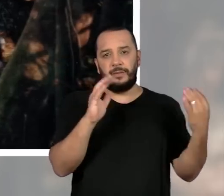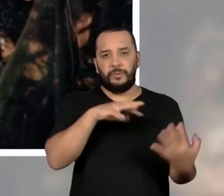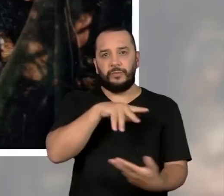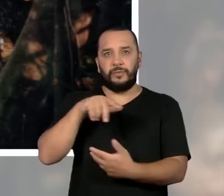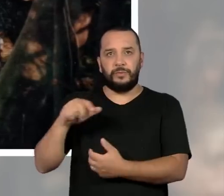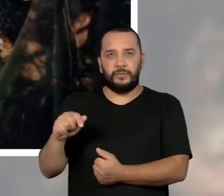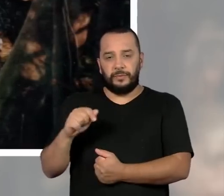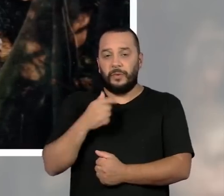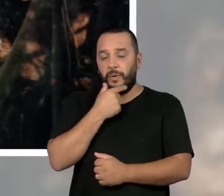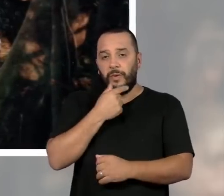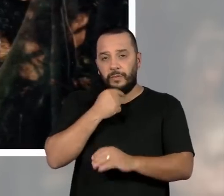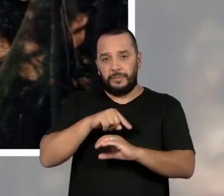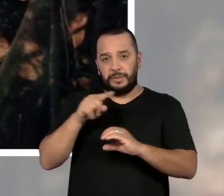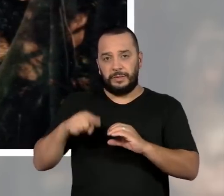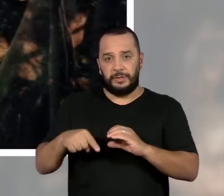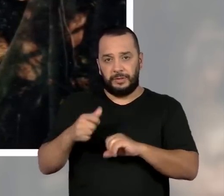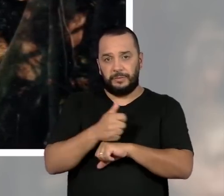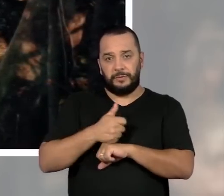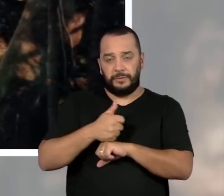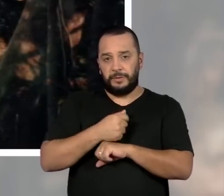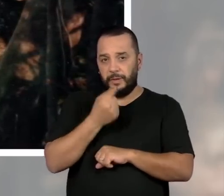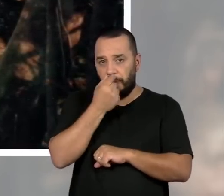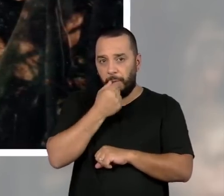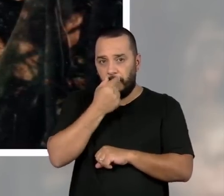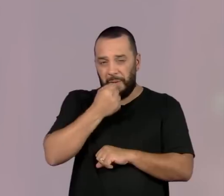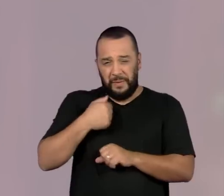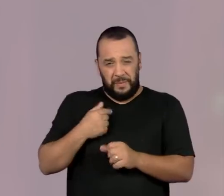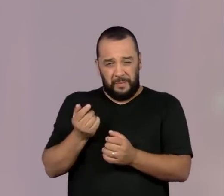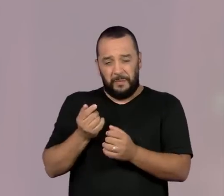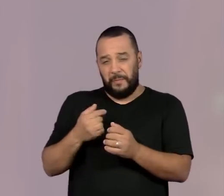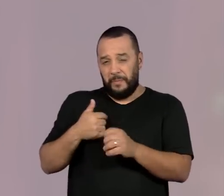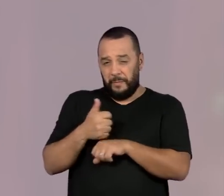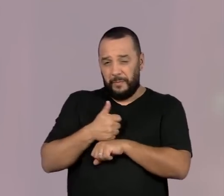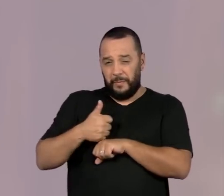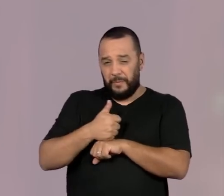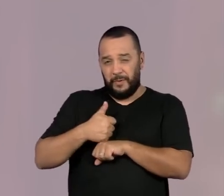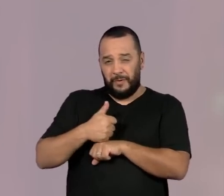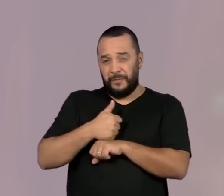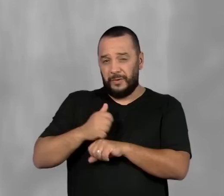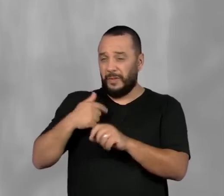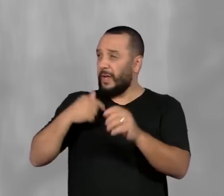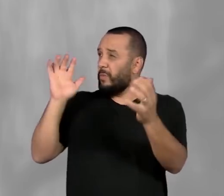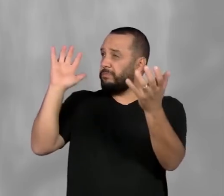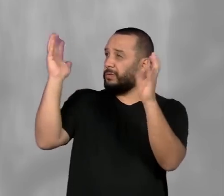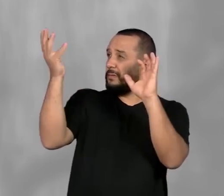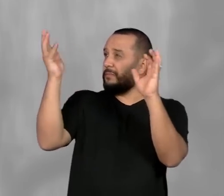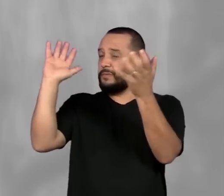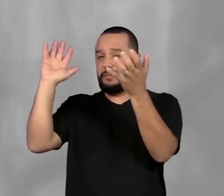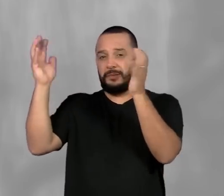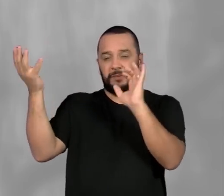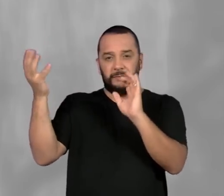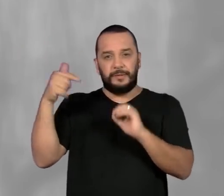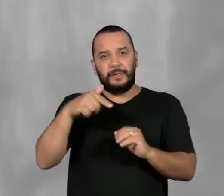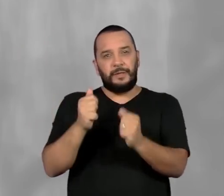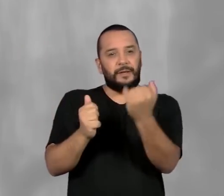dos maiores estudiosos em mudanças climáticas globais, tem intimidade com a floresta